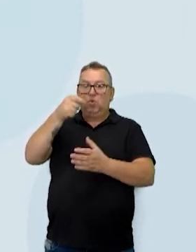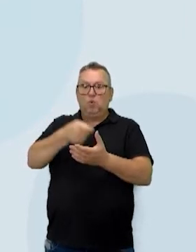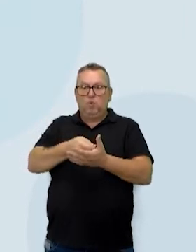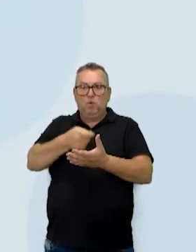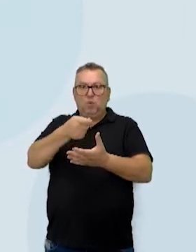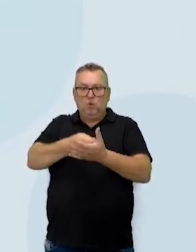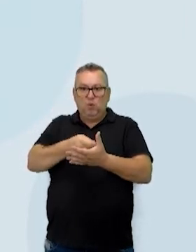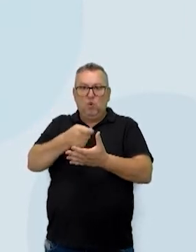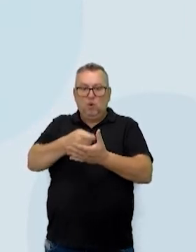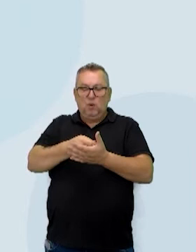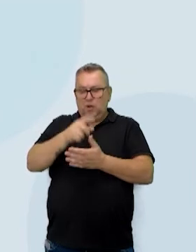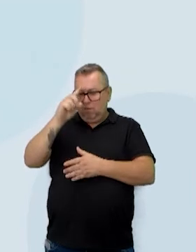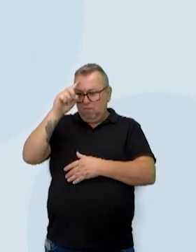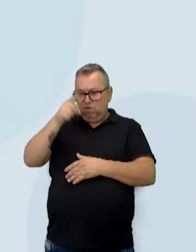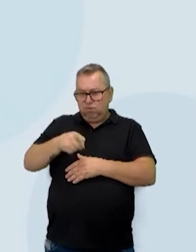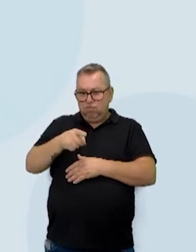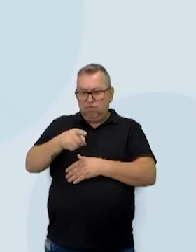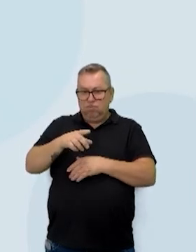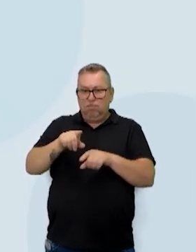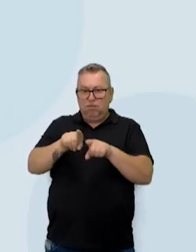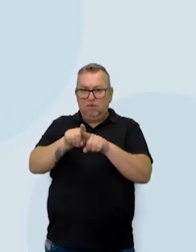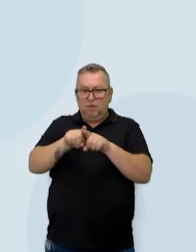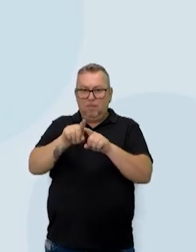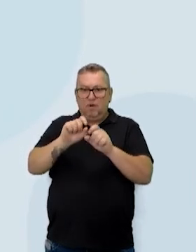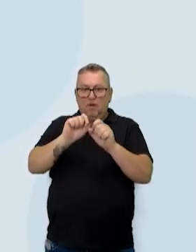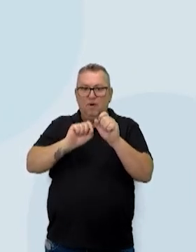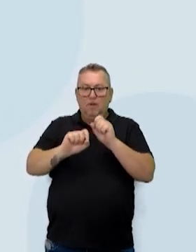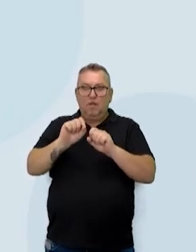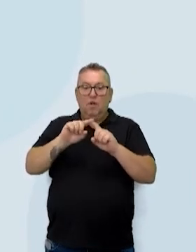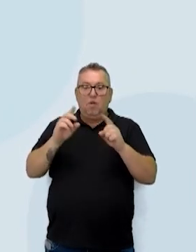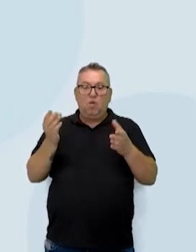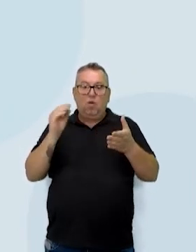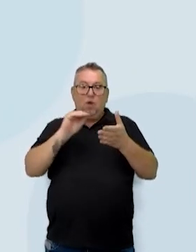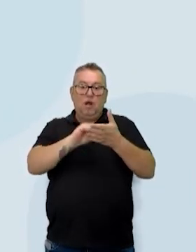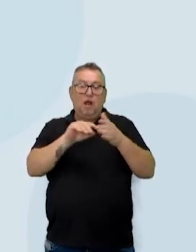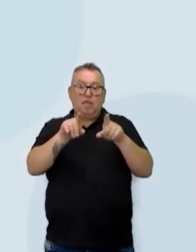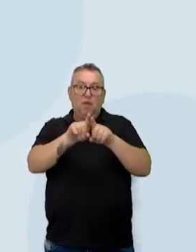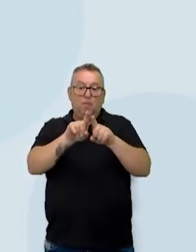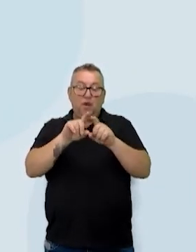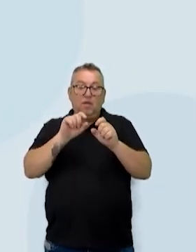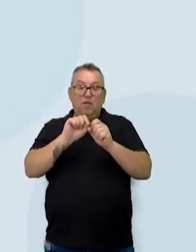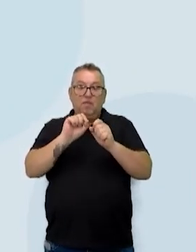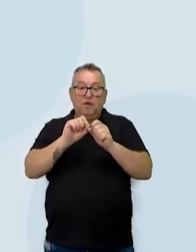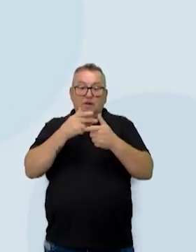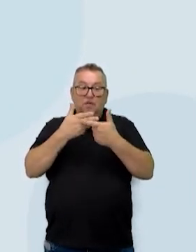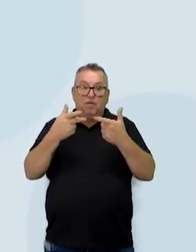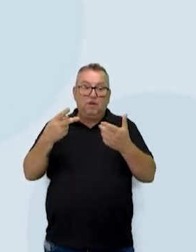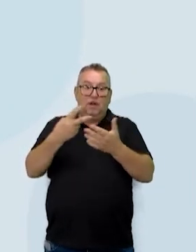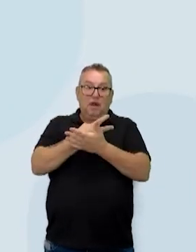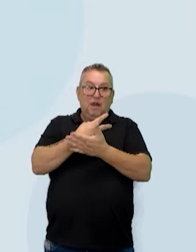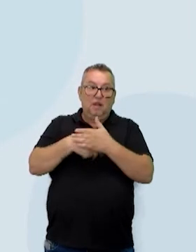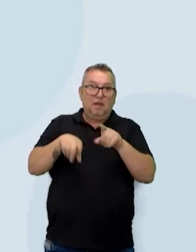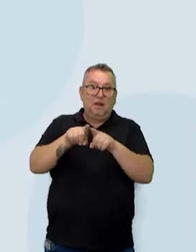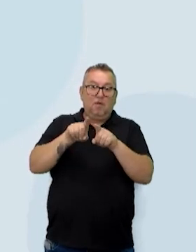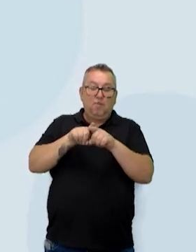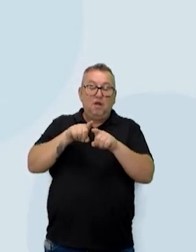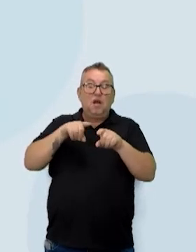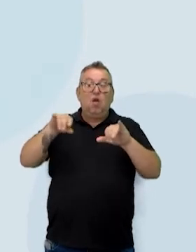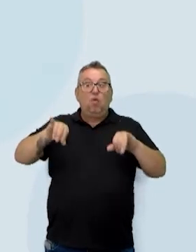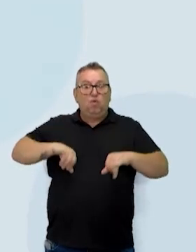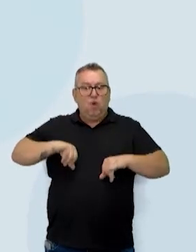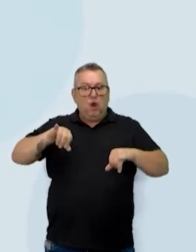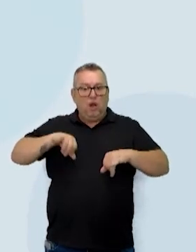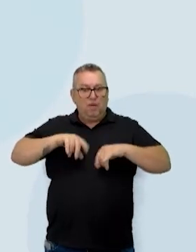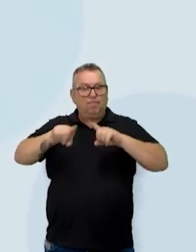que coordenava o porão, a tigrada, o local onde se cometia a barbárie, a tortura e as